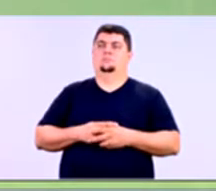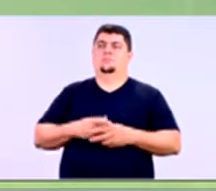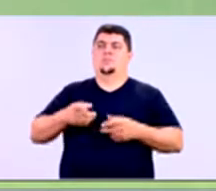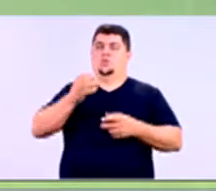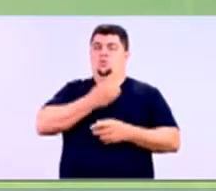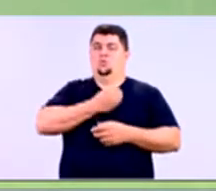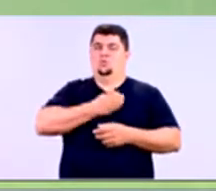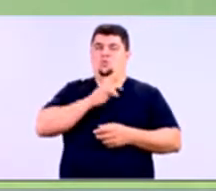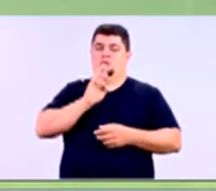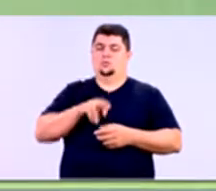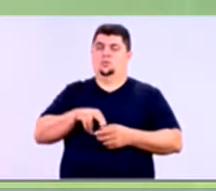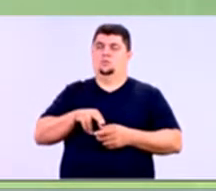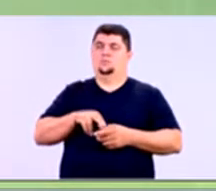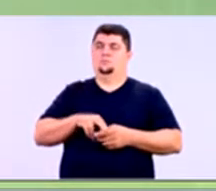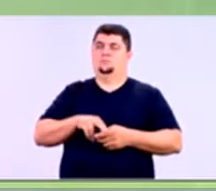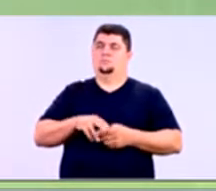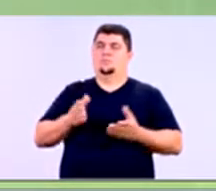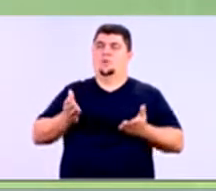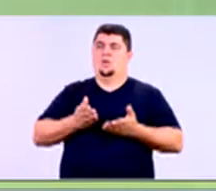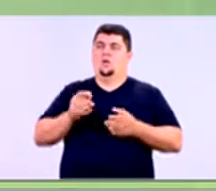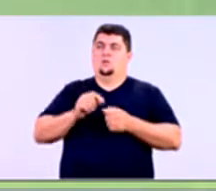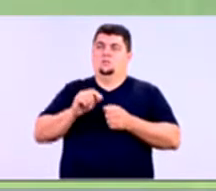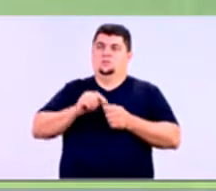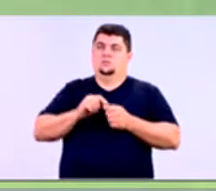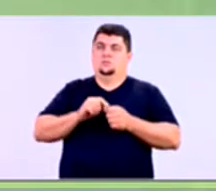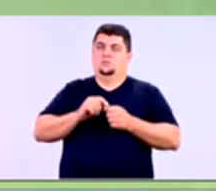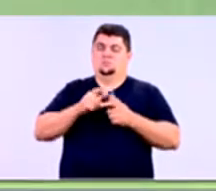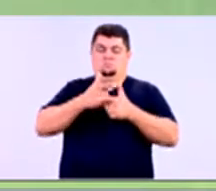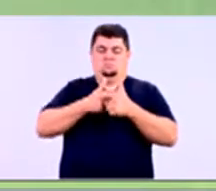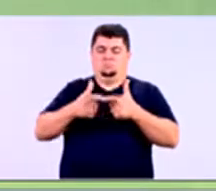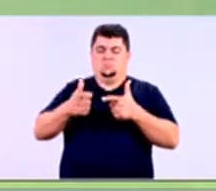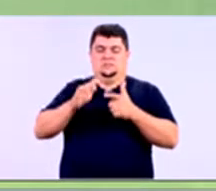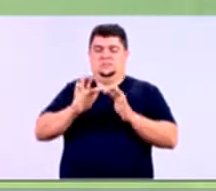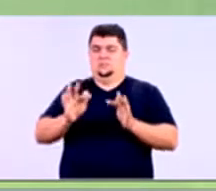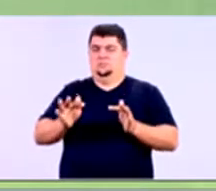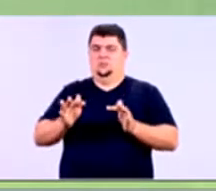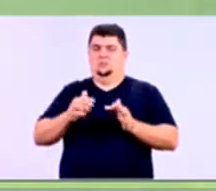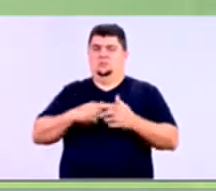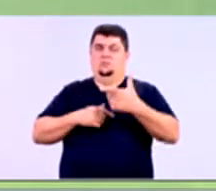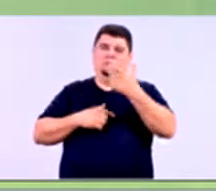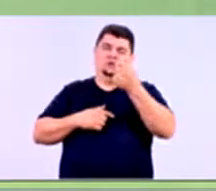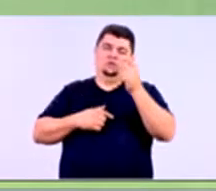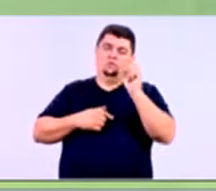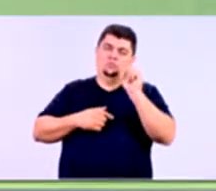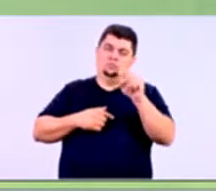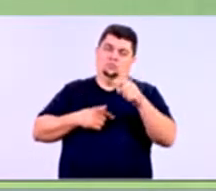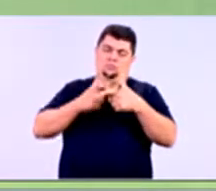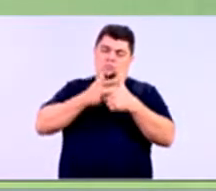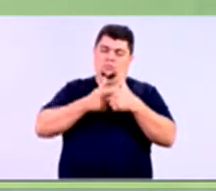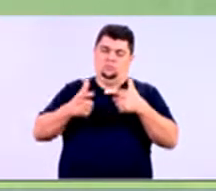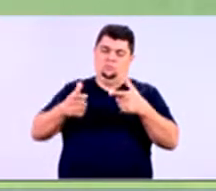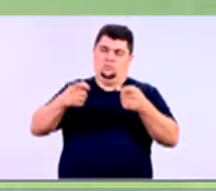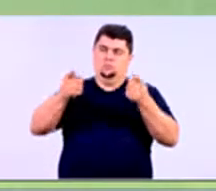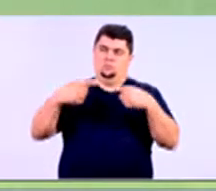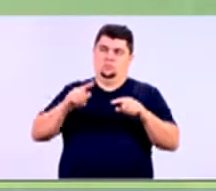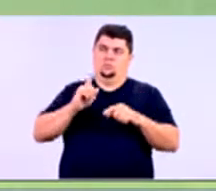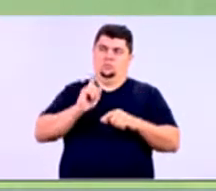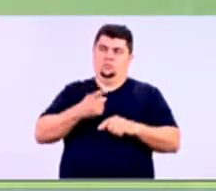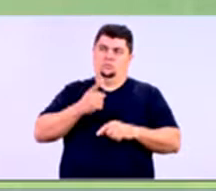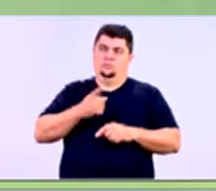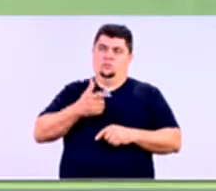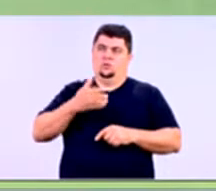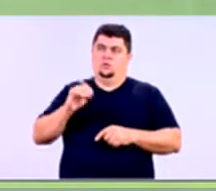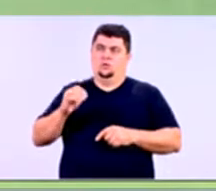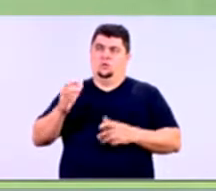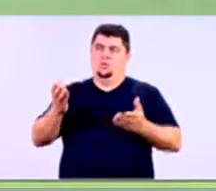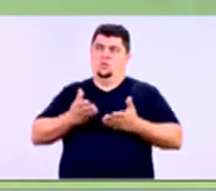abaixo. E aí, fazendo uma simples divisão, eu vou ter que o que eu preciso investir